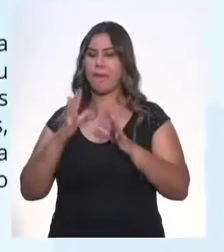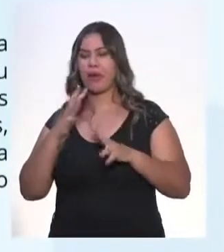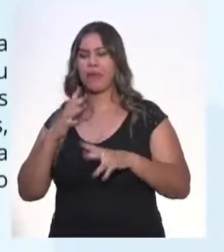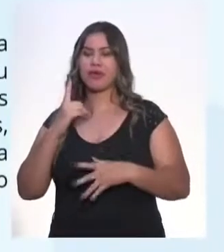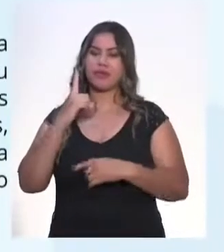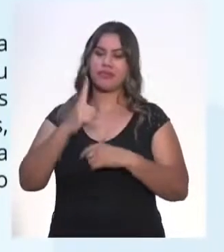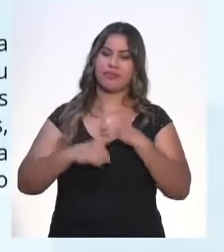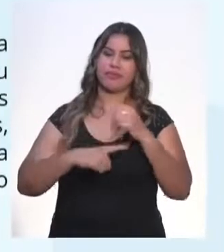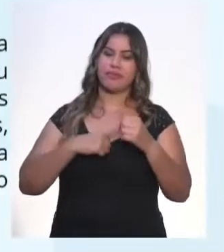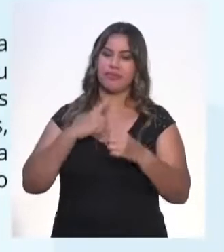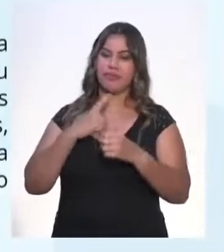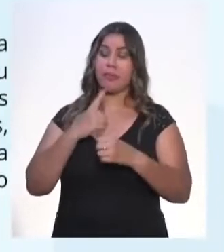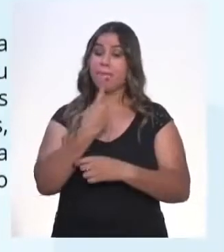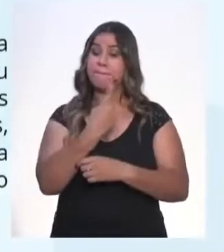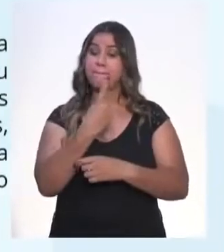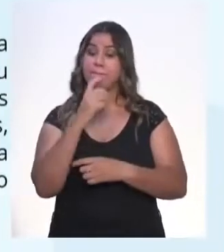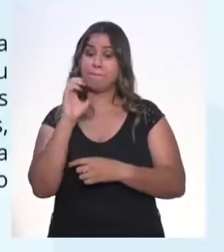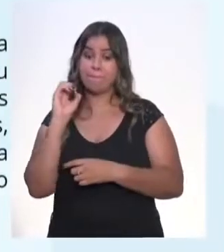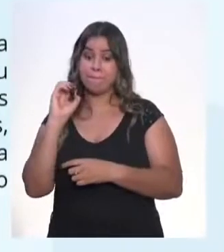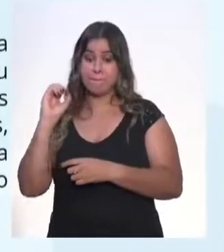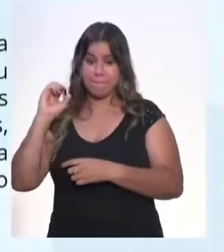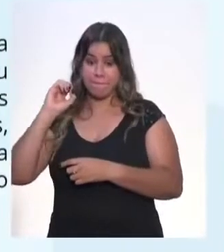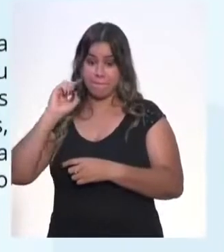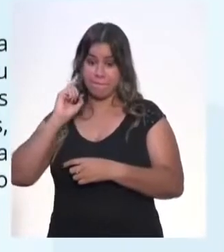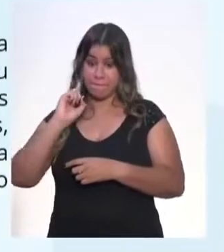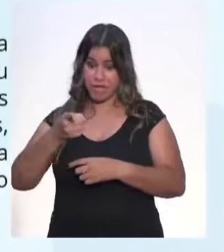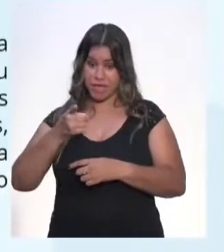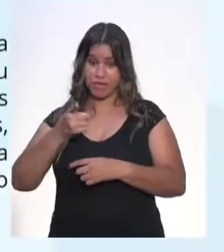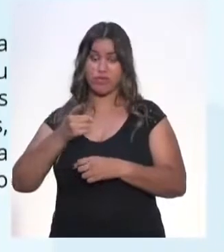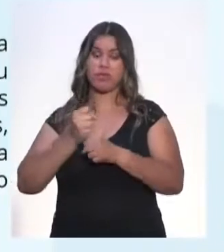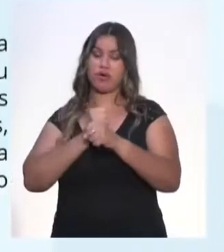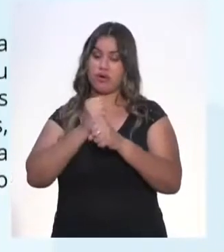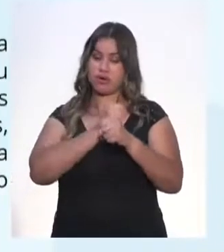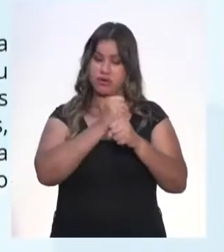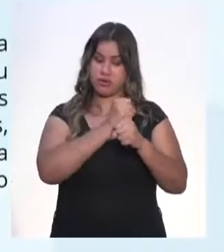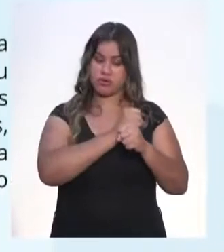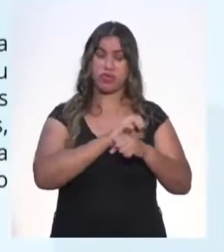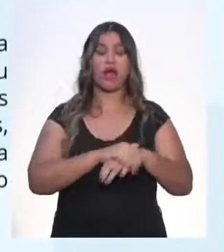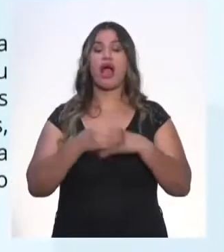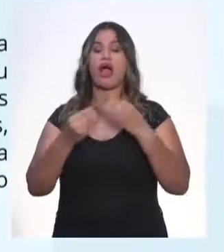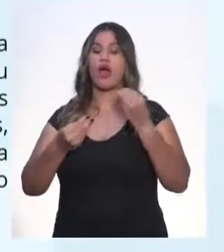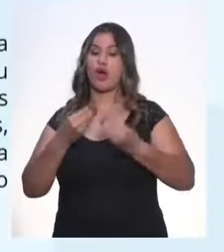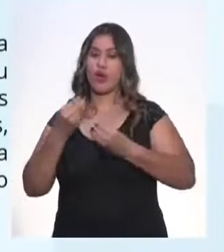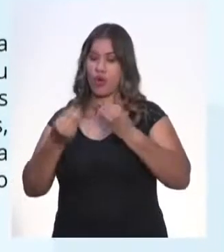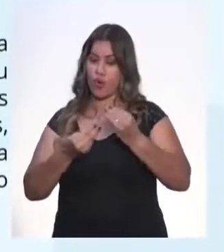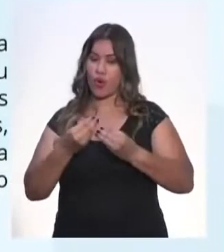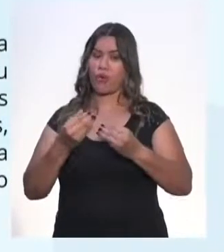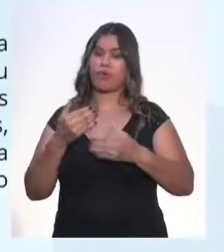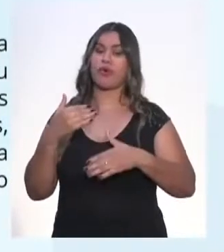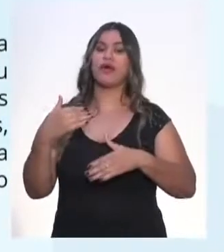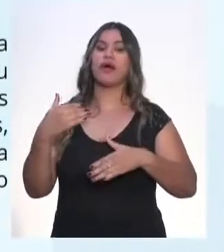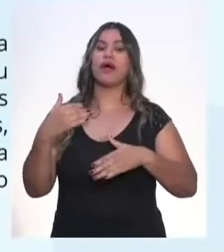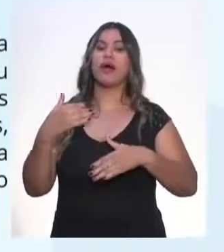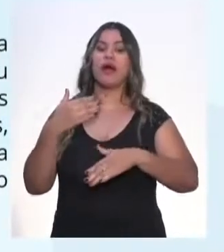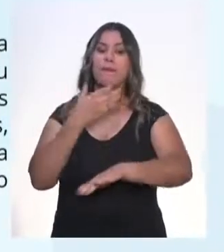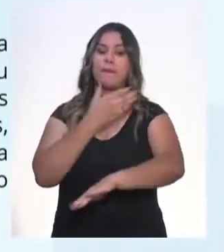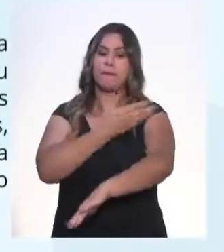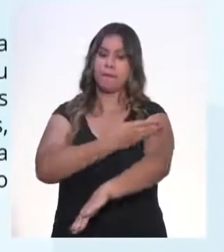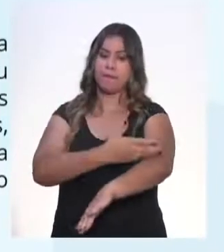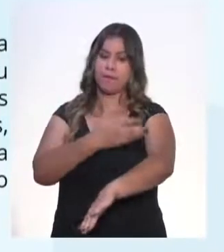não é? 1 milênio. E essa filosofia medieval, ela se desenrola, principalmente se desenvolve